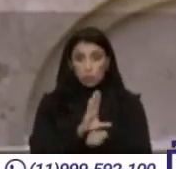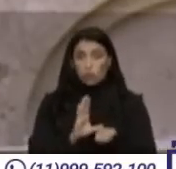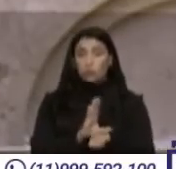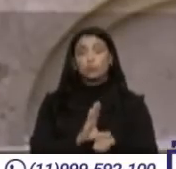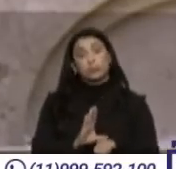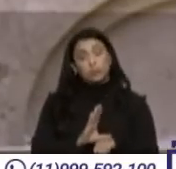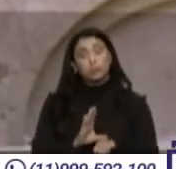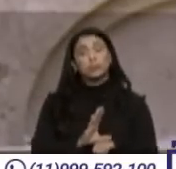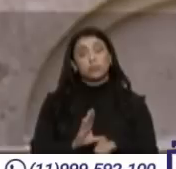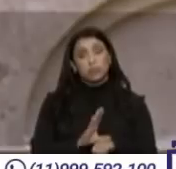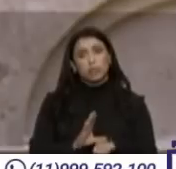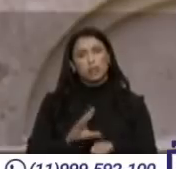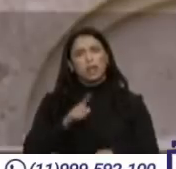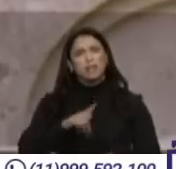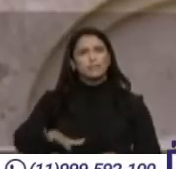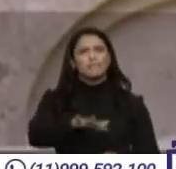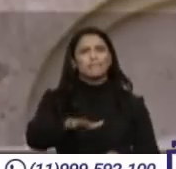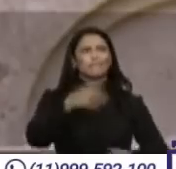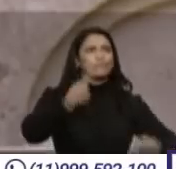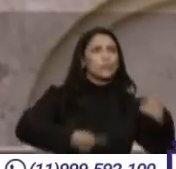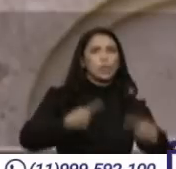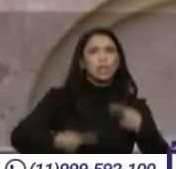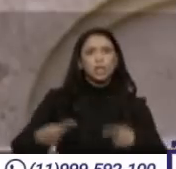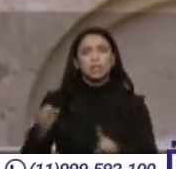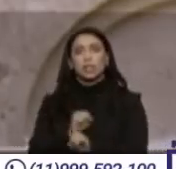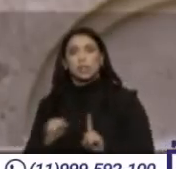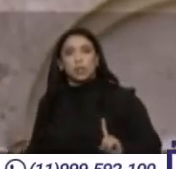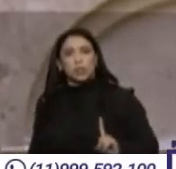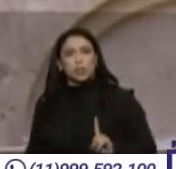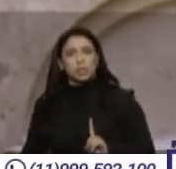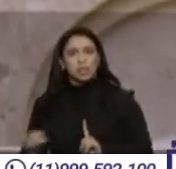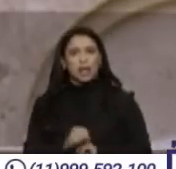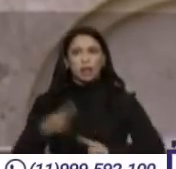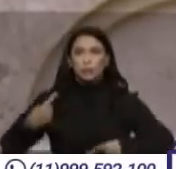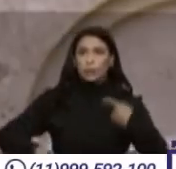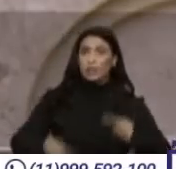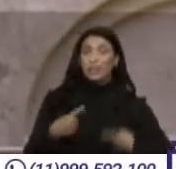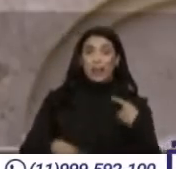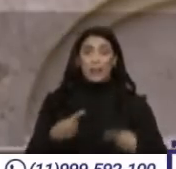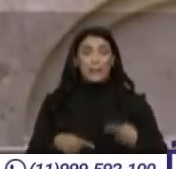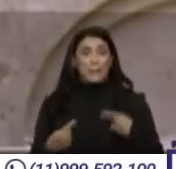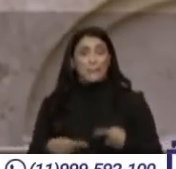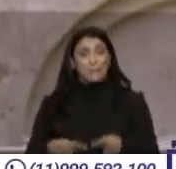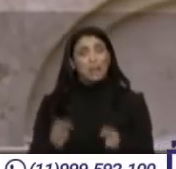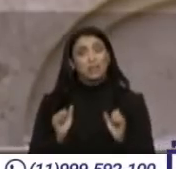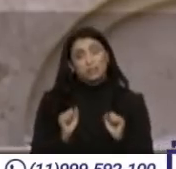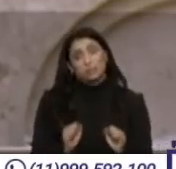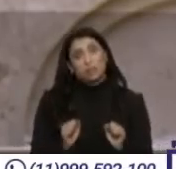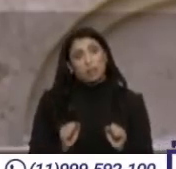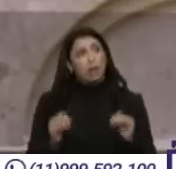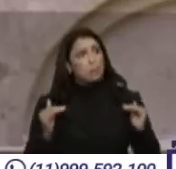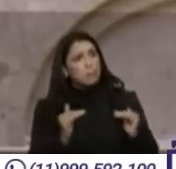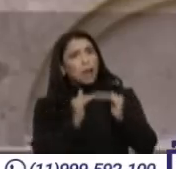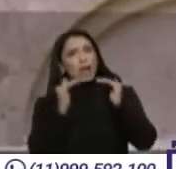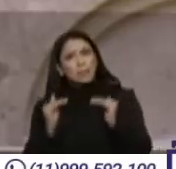de promoção nas arenas política e social, de amplo debate para a formação de possíveis